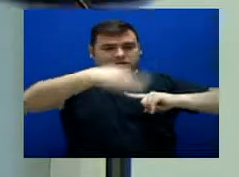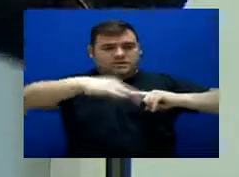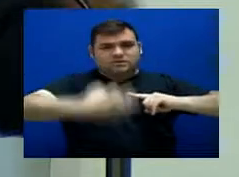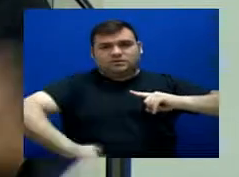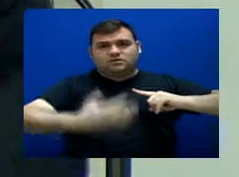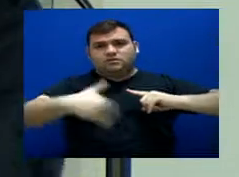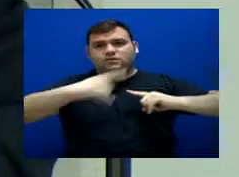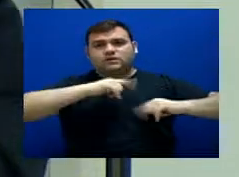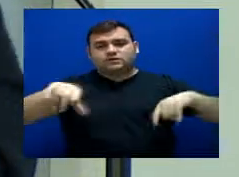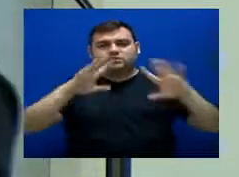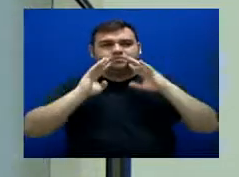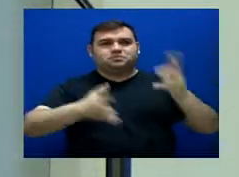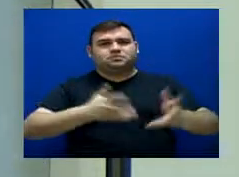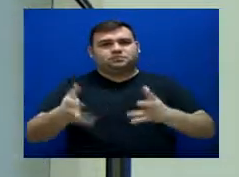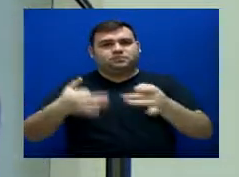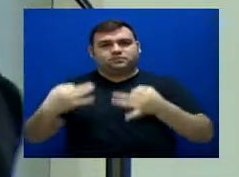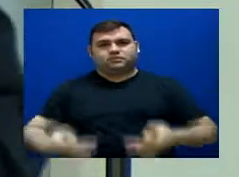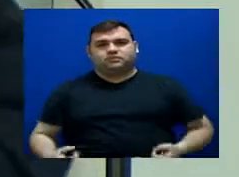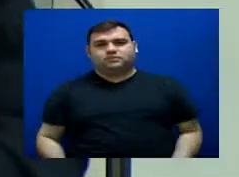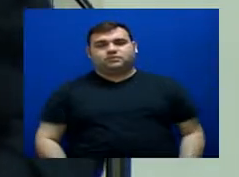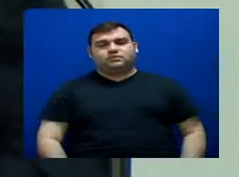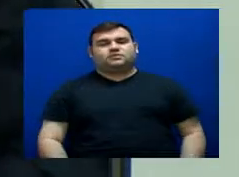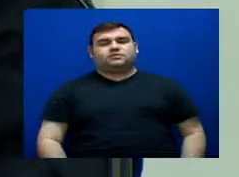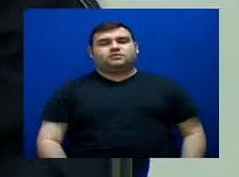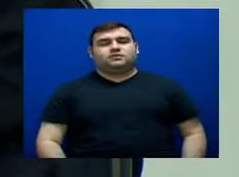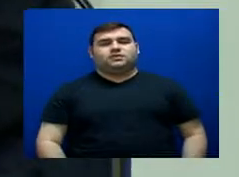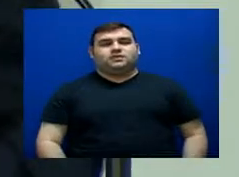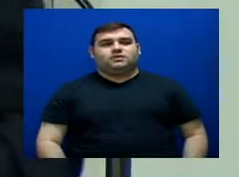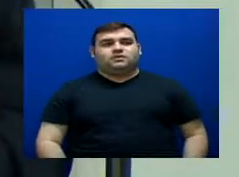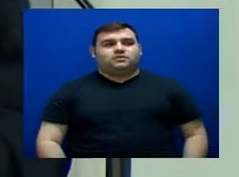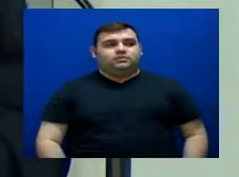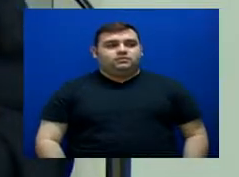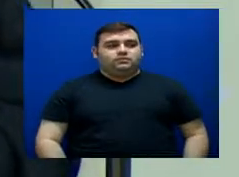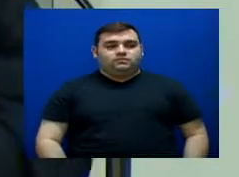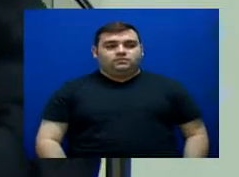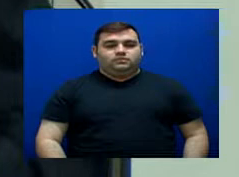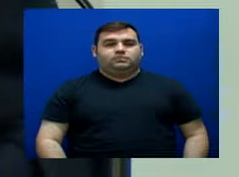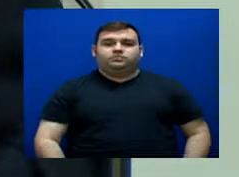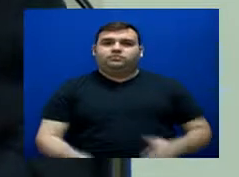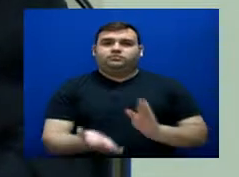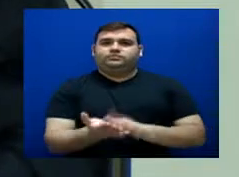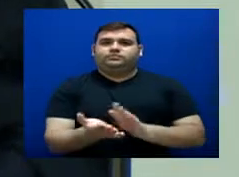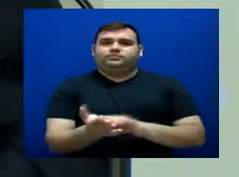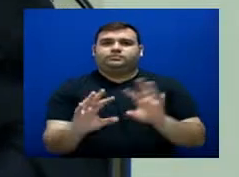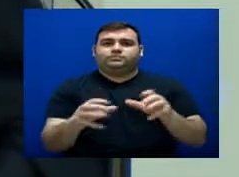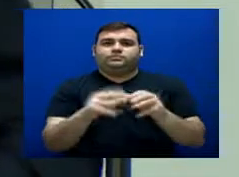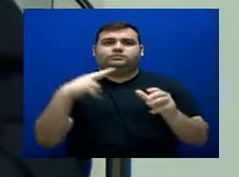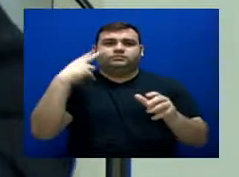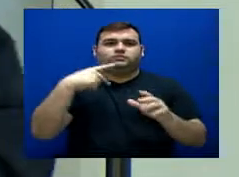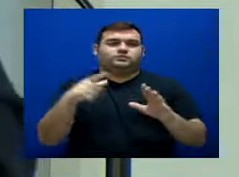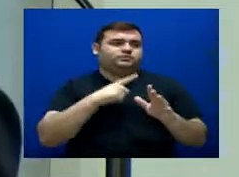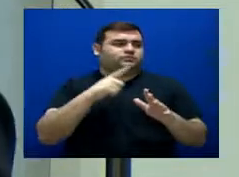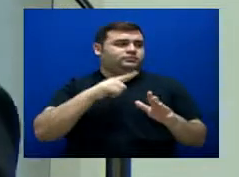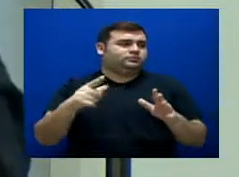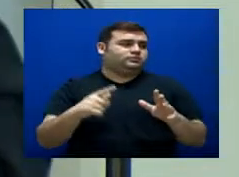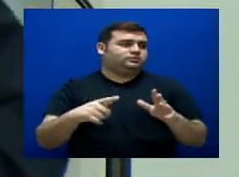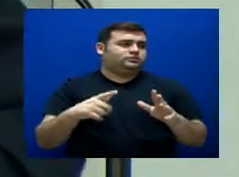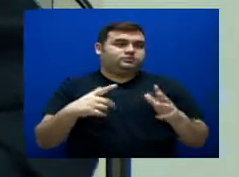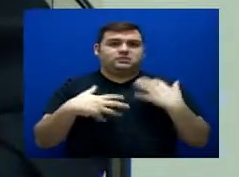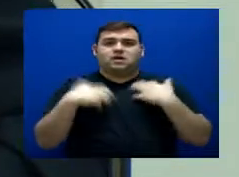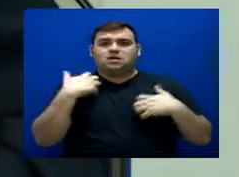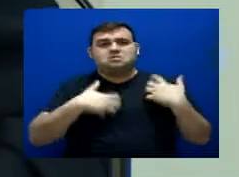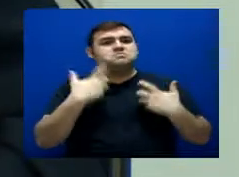terá a razão de vos atender. Eu elogio o nosso vereador que passa grandes aflições